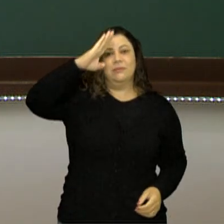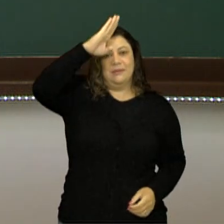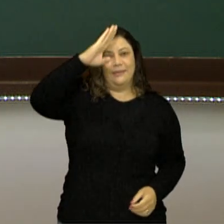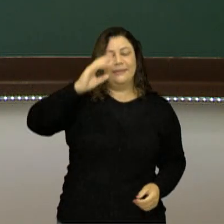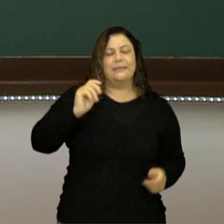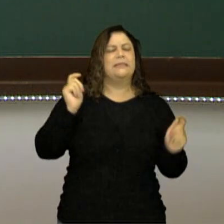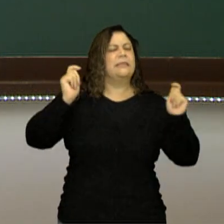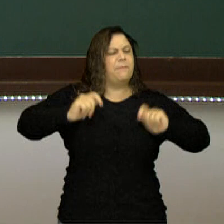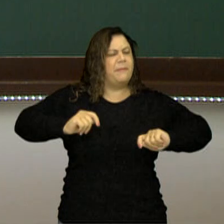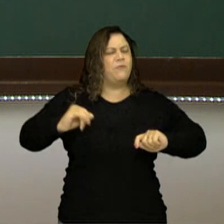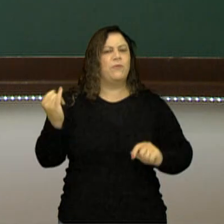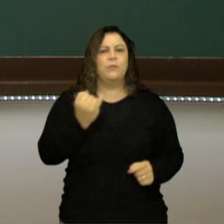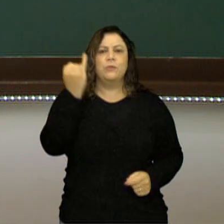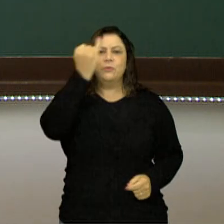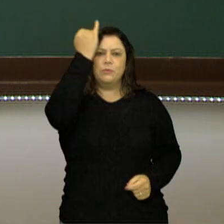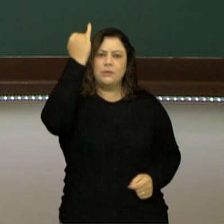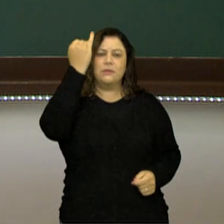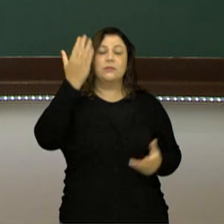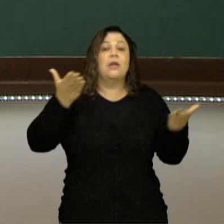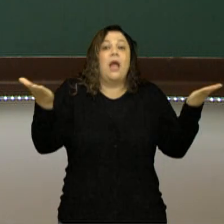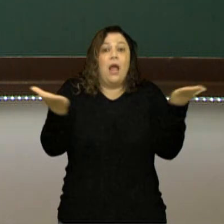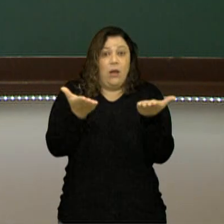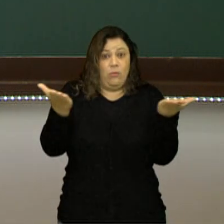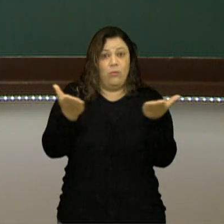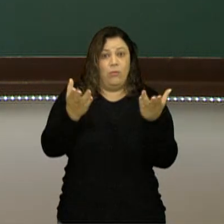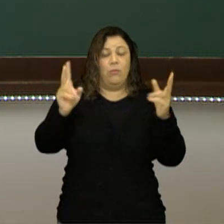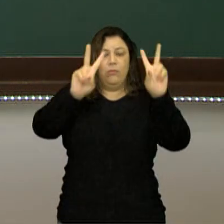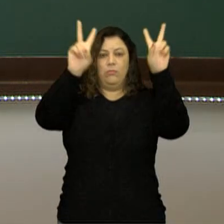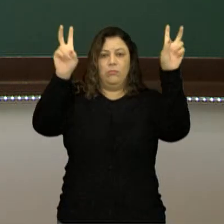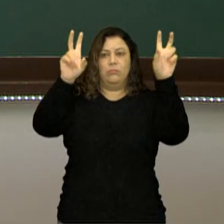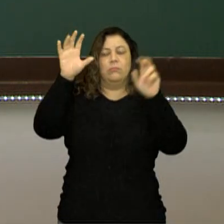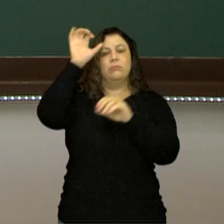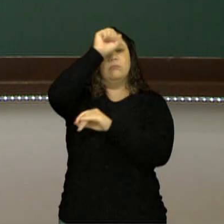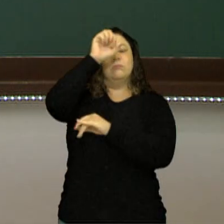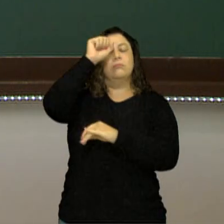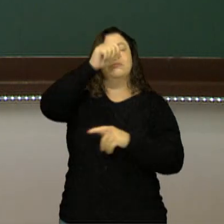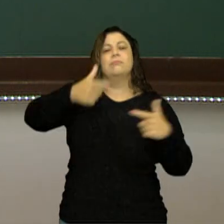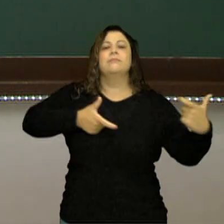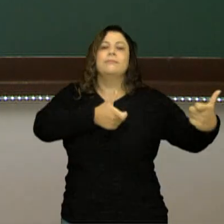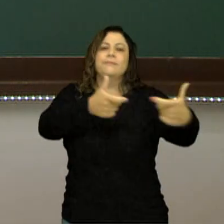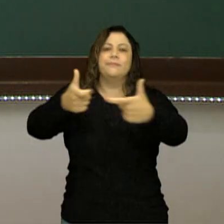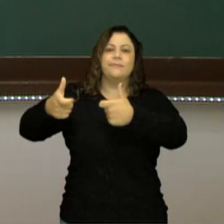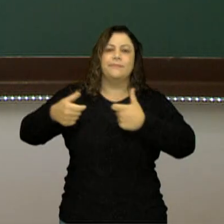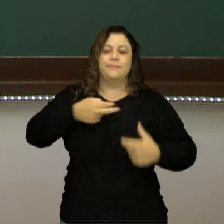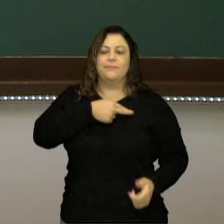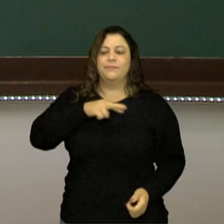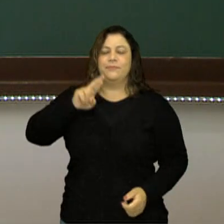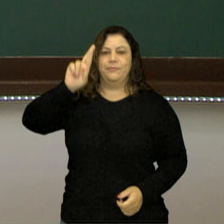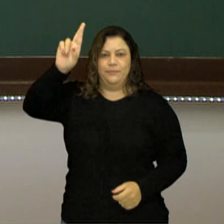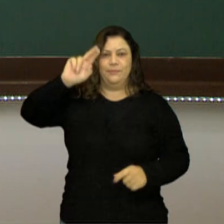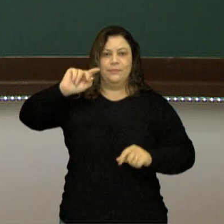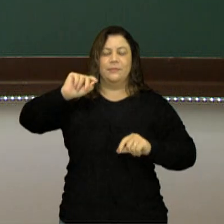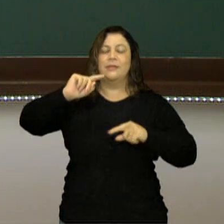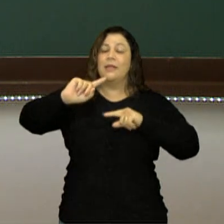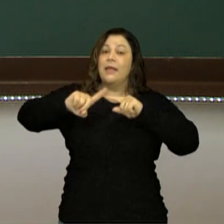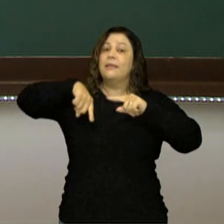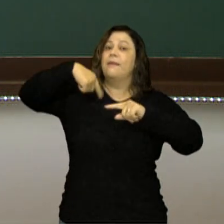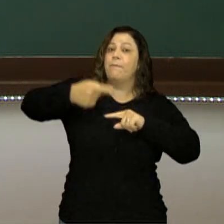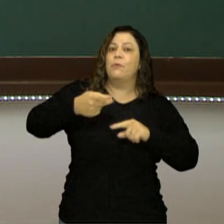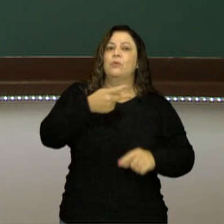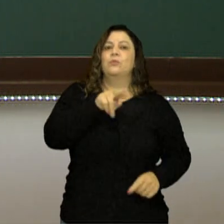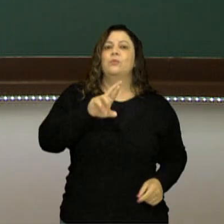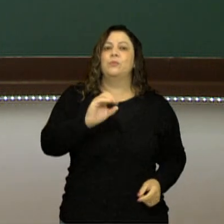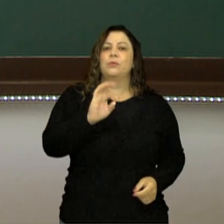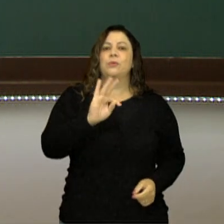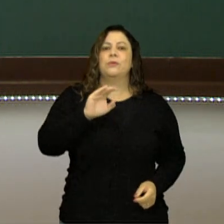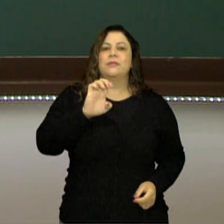importante. E agora nós vamos ver as guerras religiosas, né? Nesse momento, pós-reforma protestante, então havia